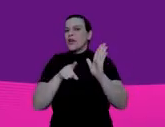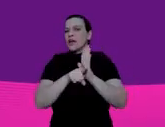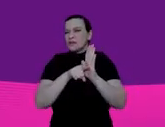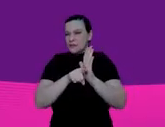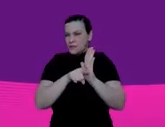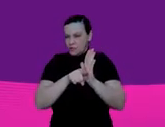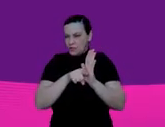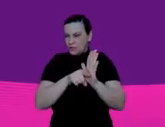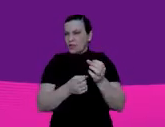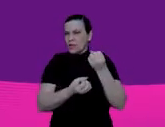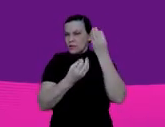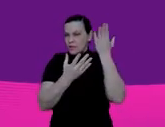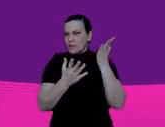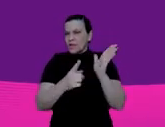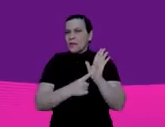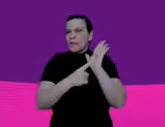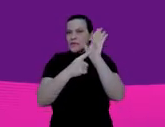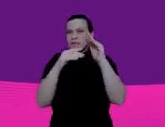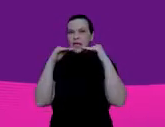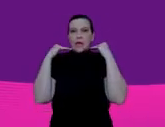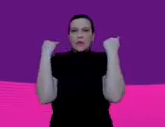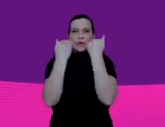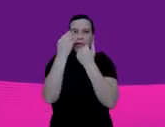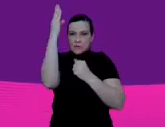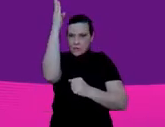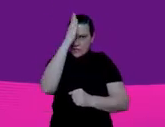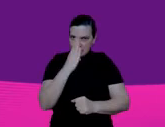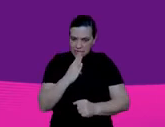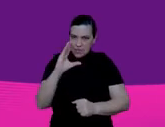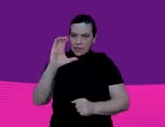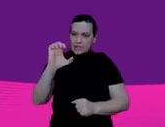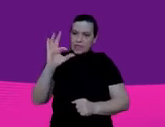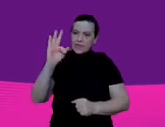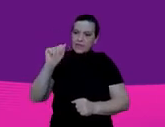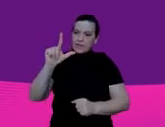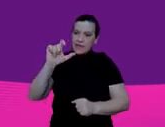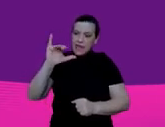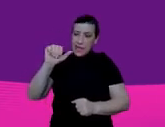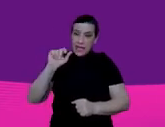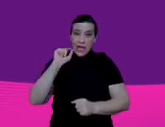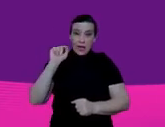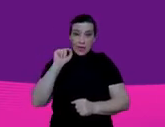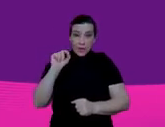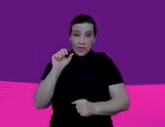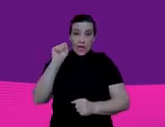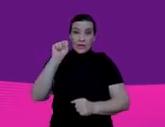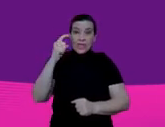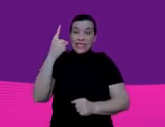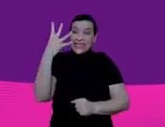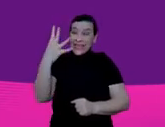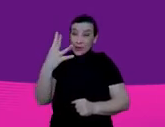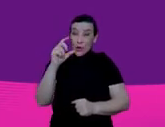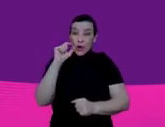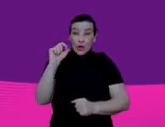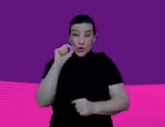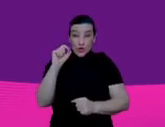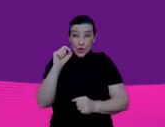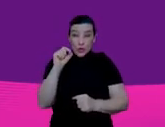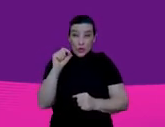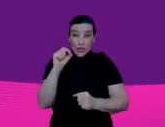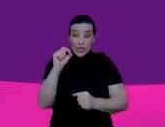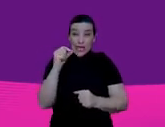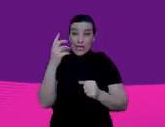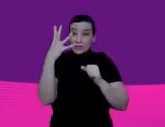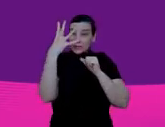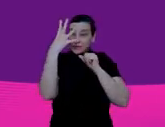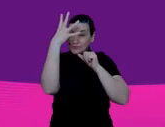Congresso Brasileiro de Cefaleia. A gente avaliou 814 tomografias de crânios para pacientes dentro da emergência com diagnóstico de